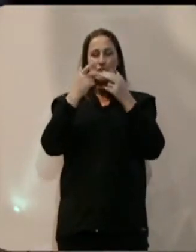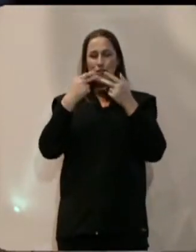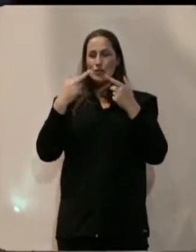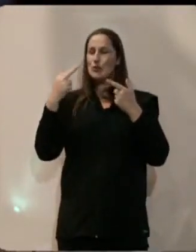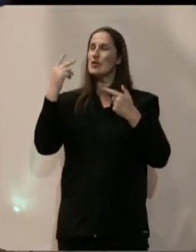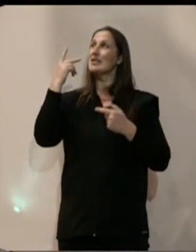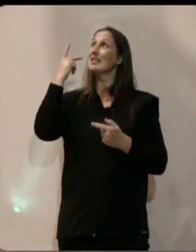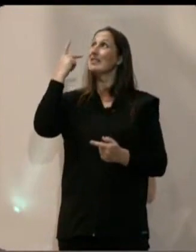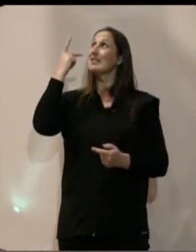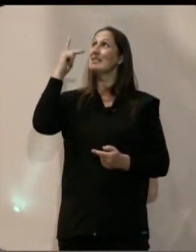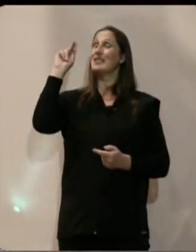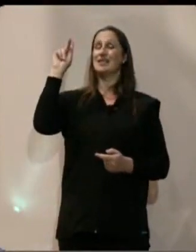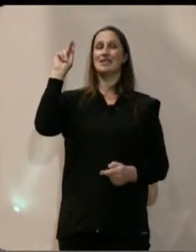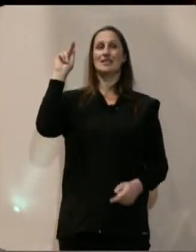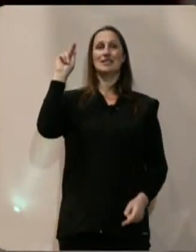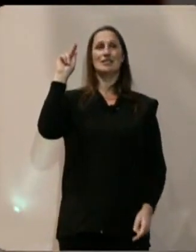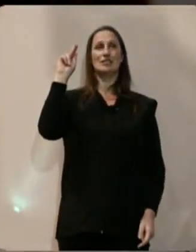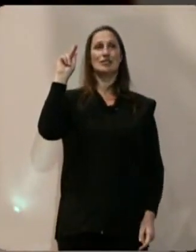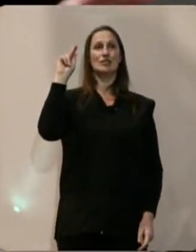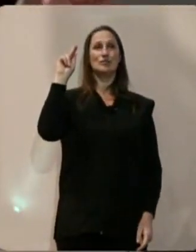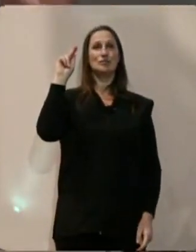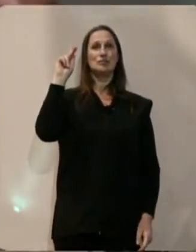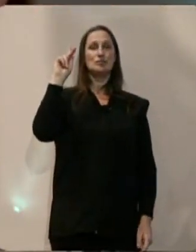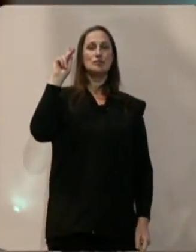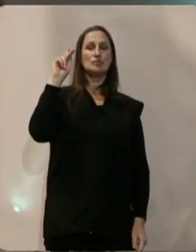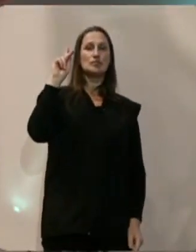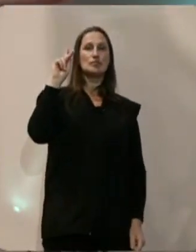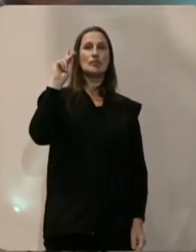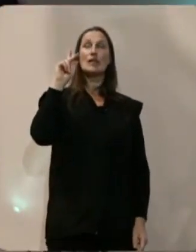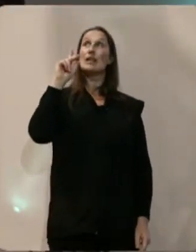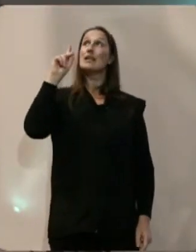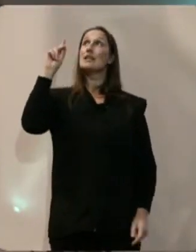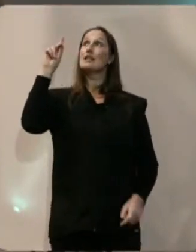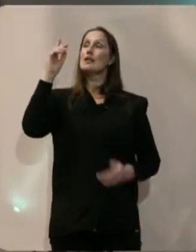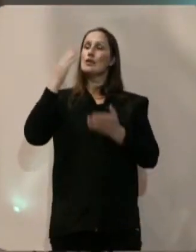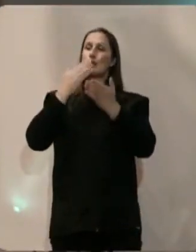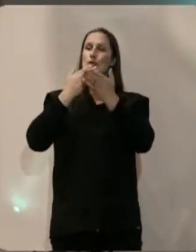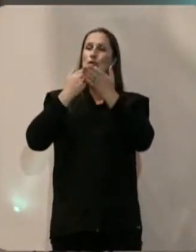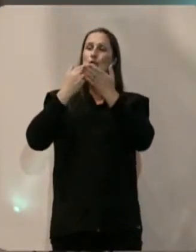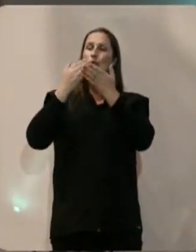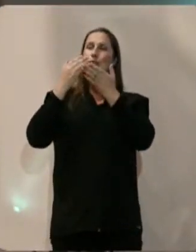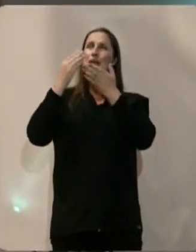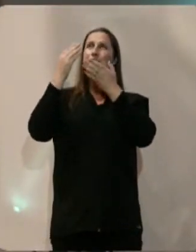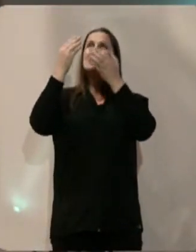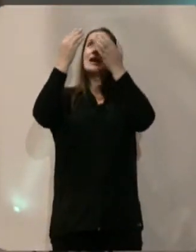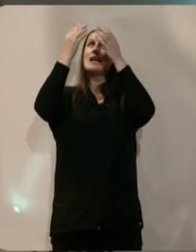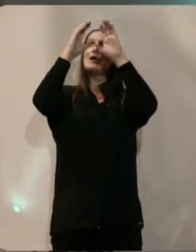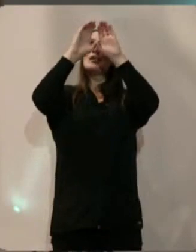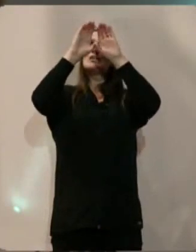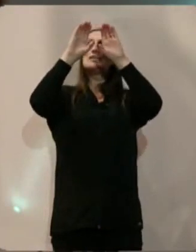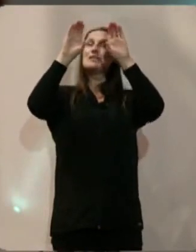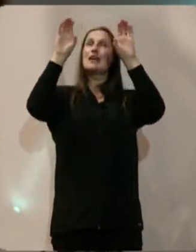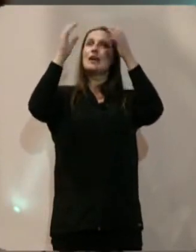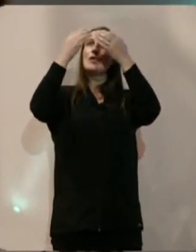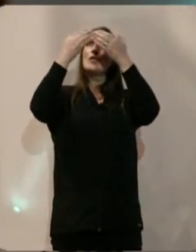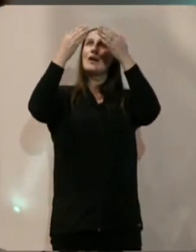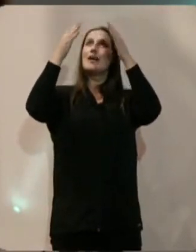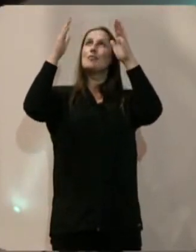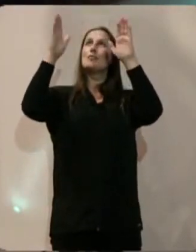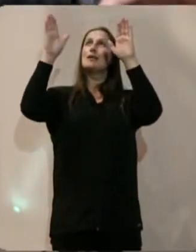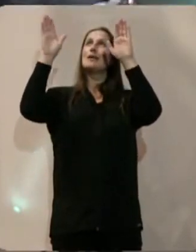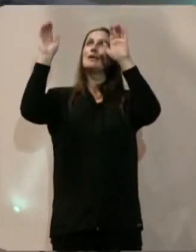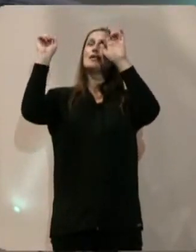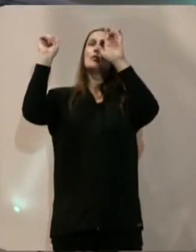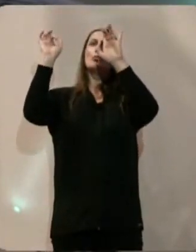grande necessidade. Então o Senhor começa a abrir as janelas dos céus em nome de Jesus e